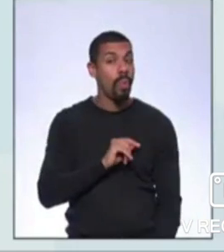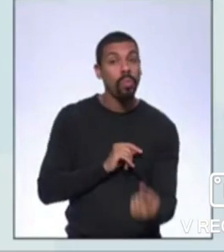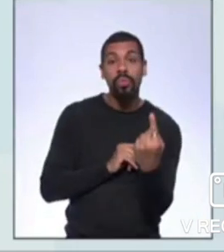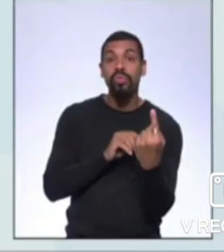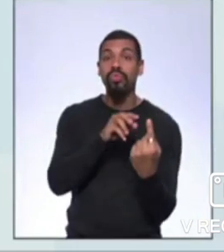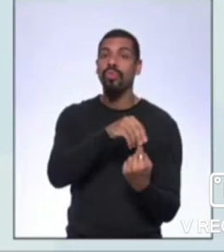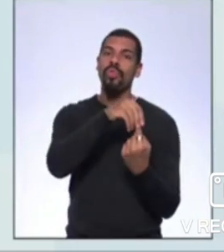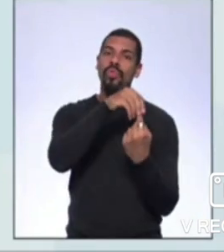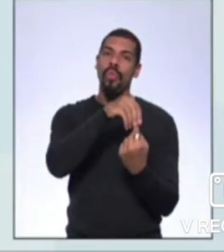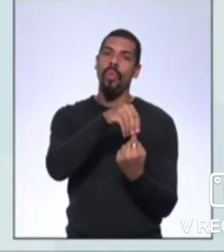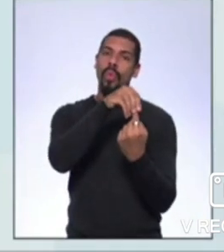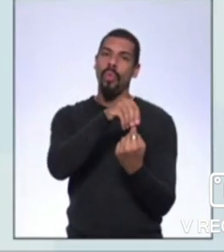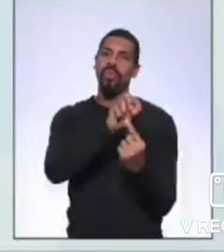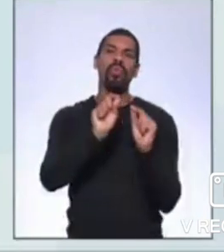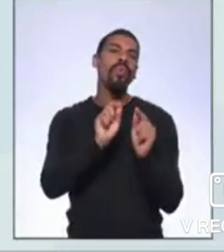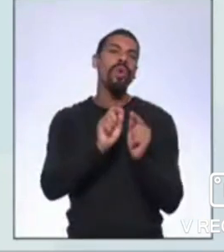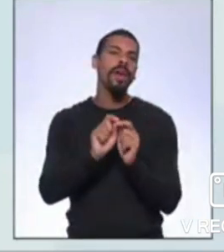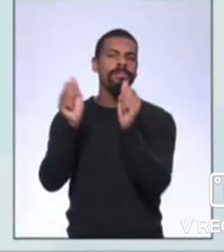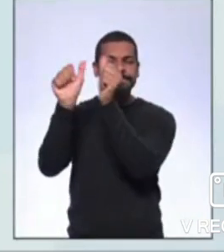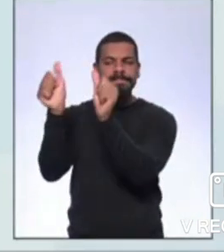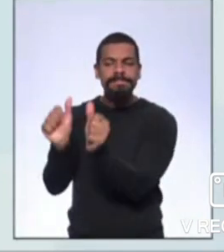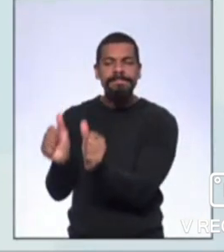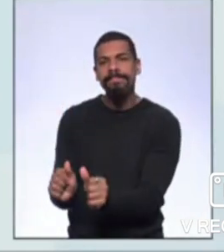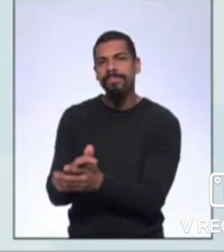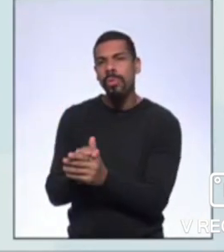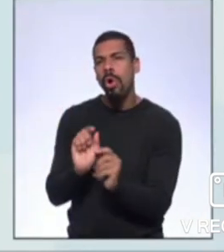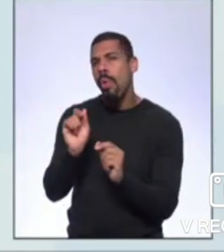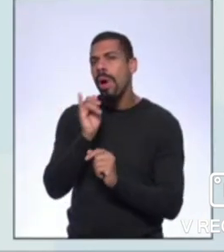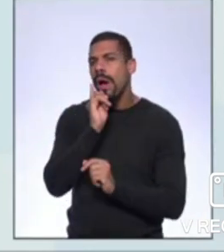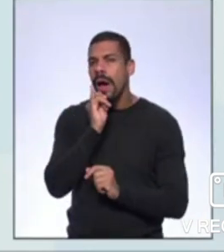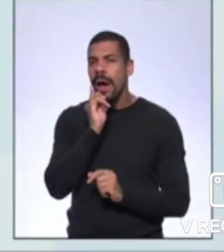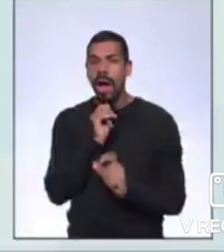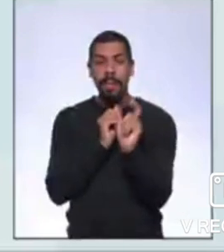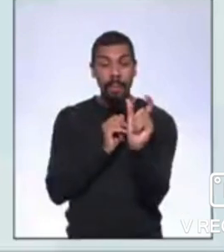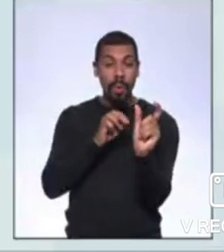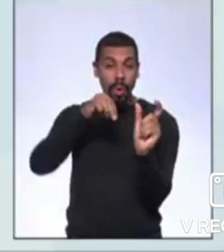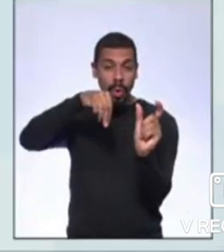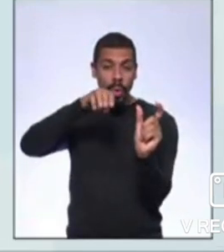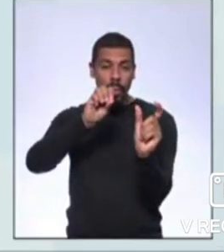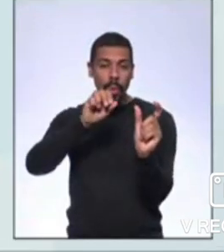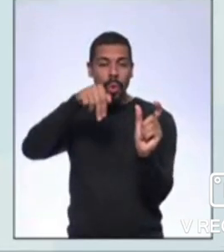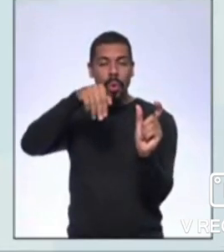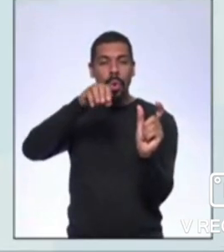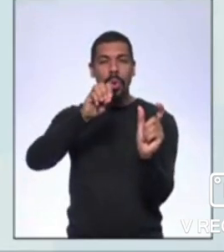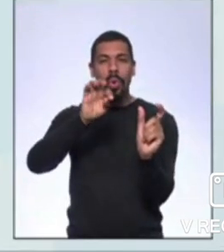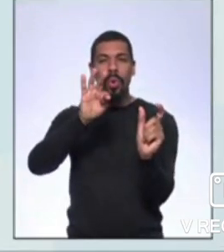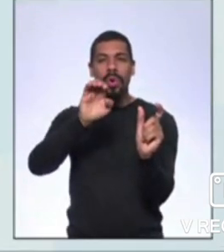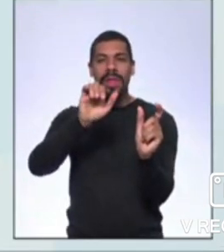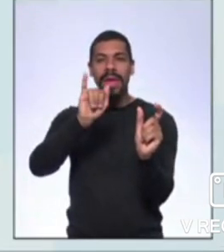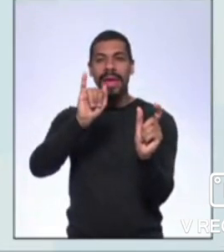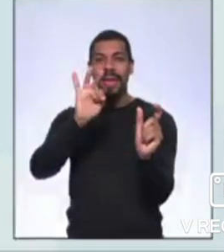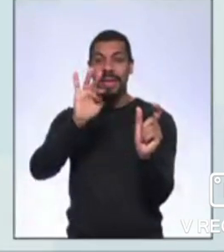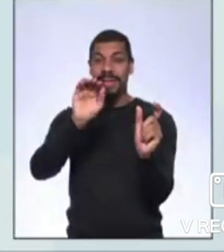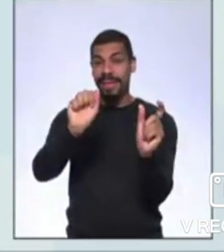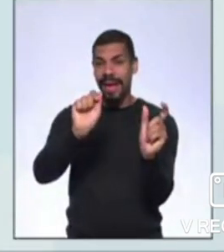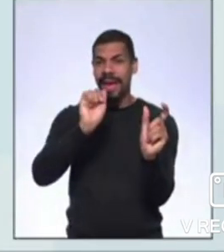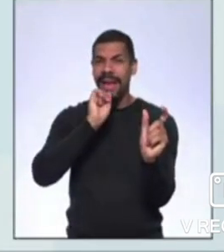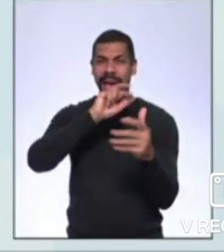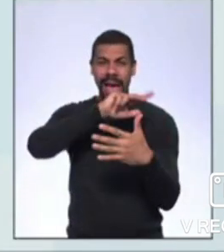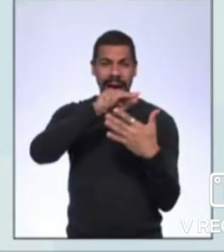em um único Deus. A gente pode até entender que o monoteísmo é uma das principais heranças dos hebreus para a